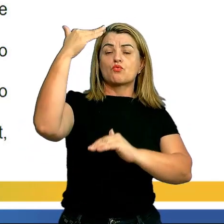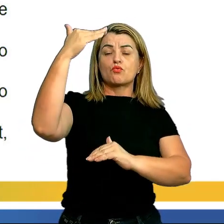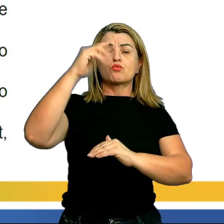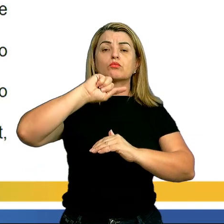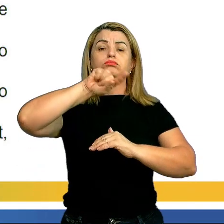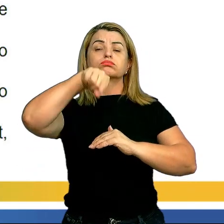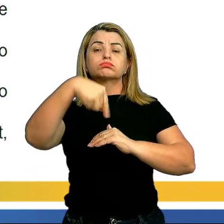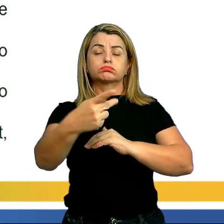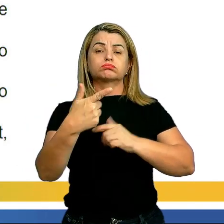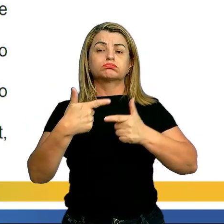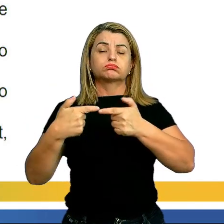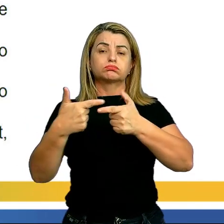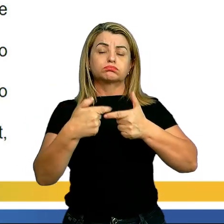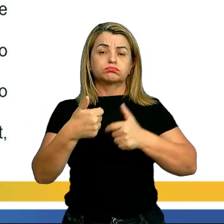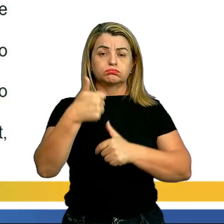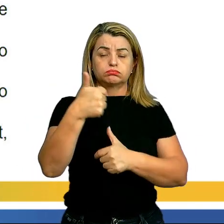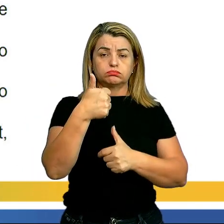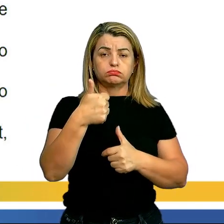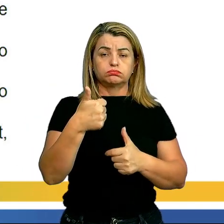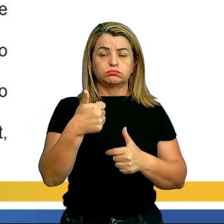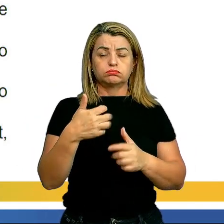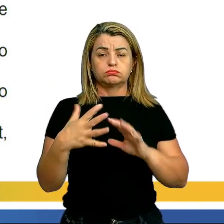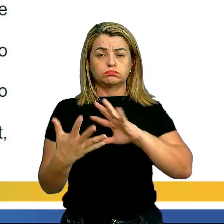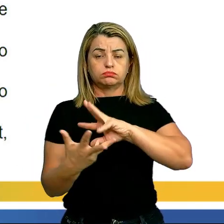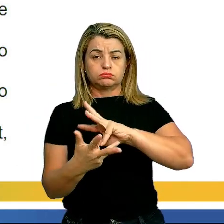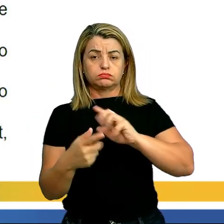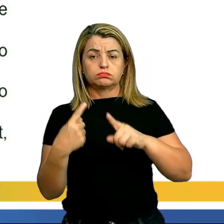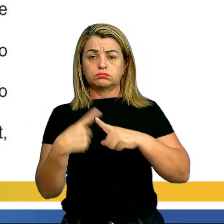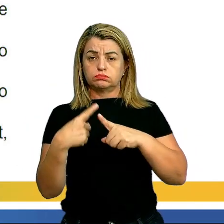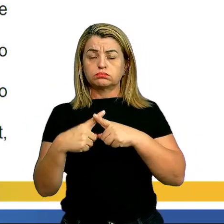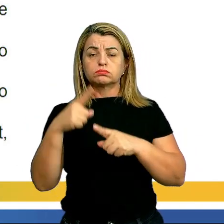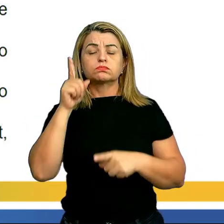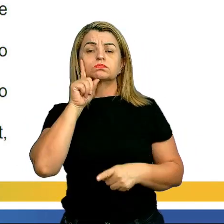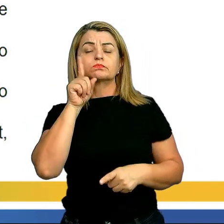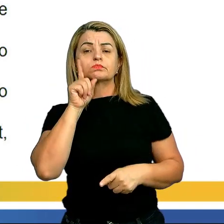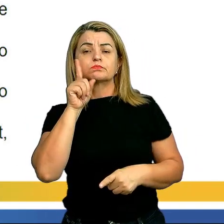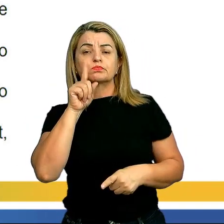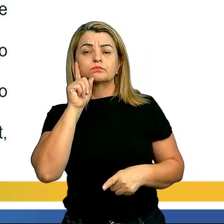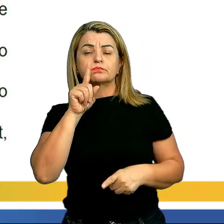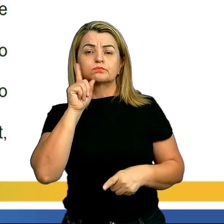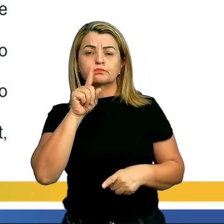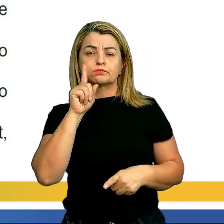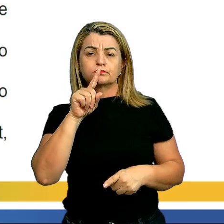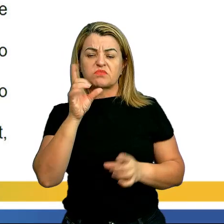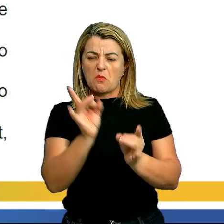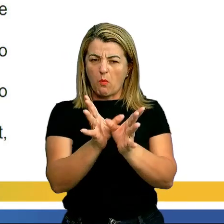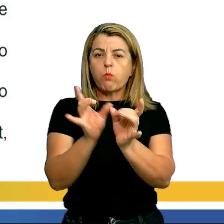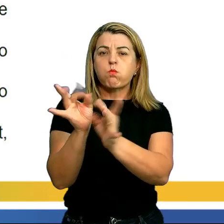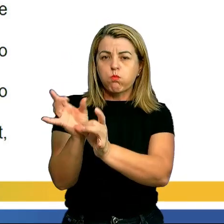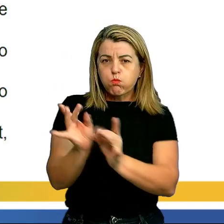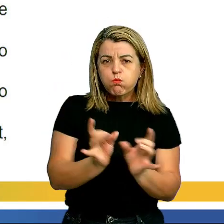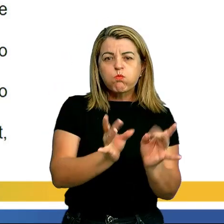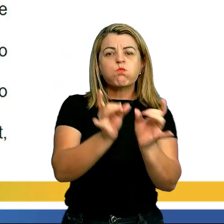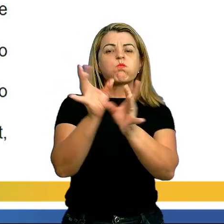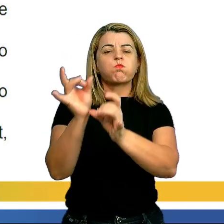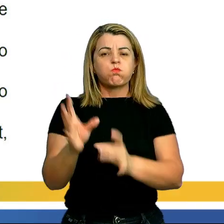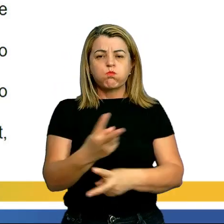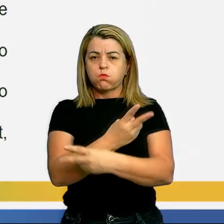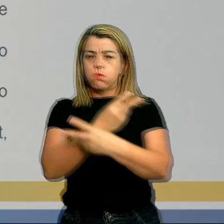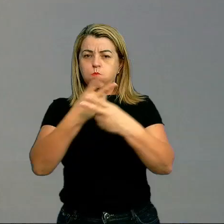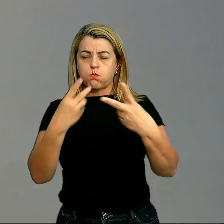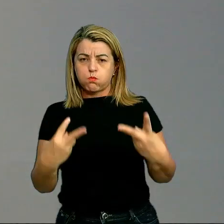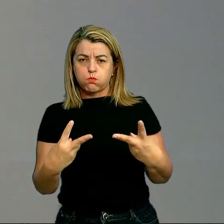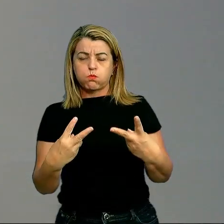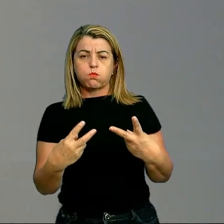do pós-Primeira Guerra Mundial. Por quê, gente? Porque os Estados Unidos, bombaram no comércio de suprimentos,